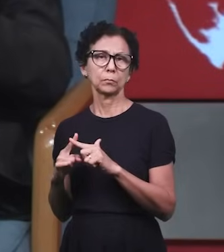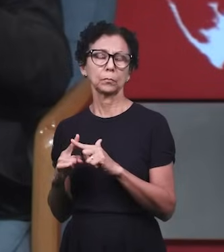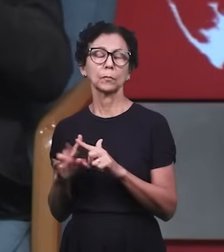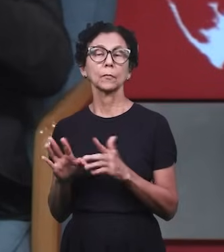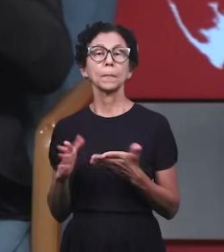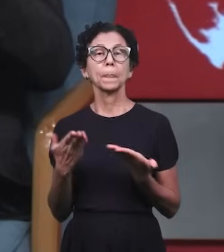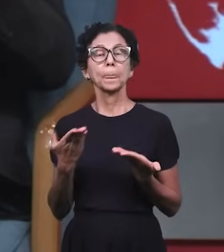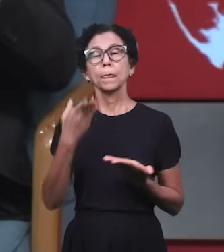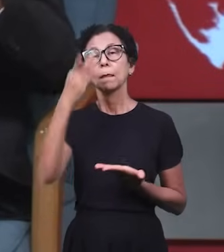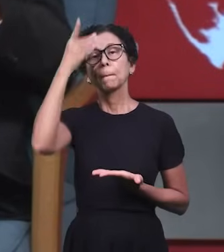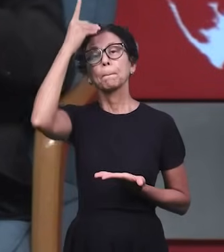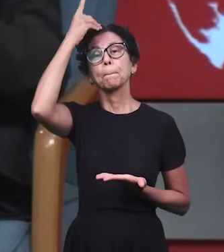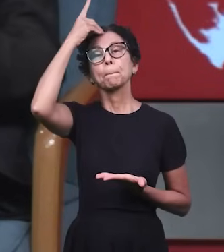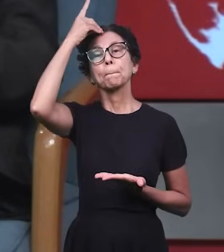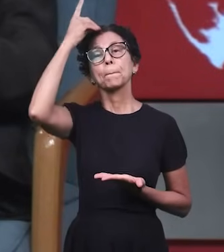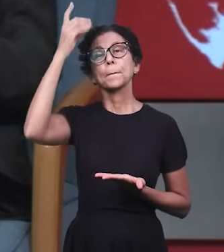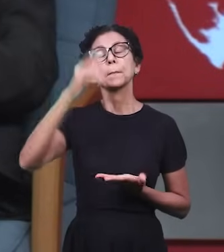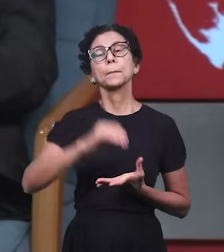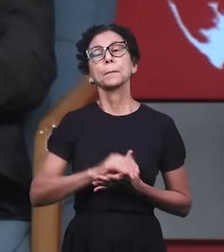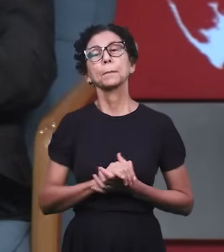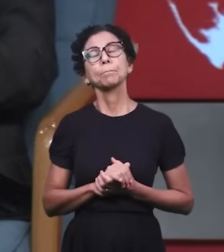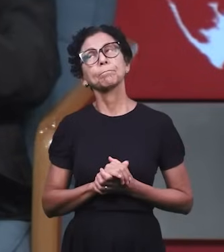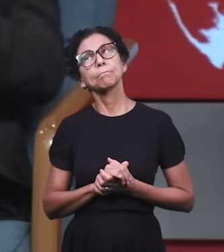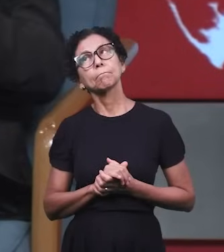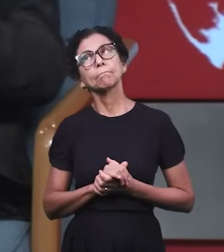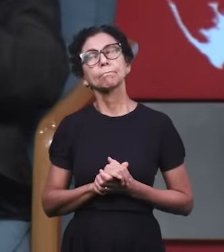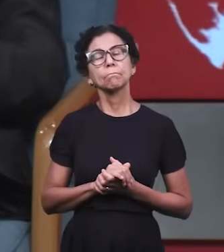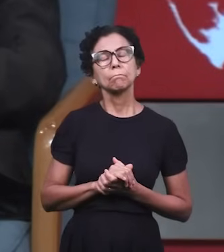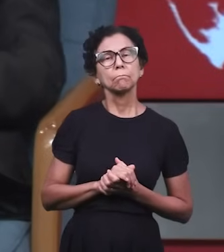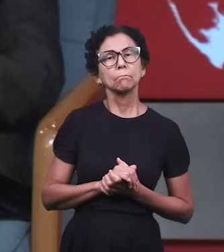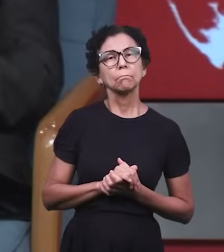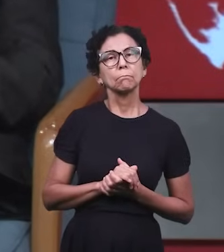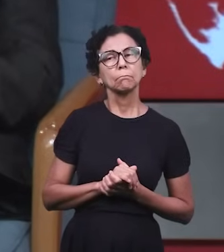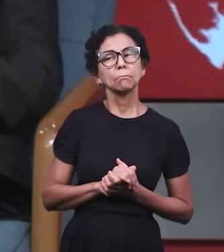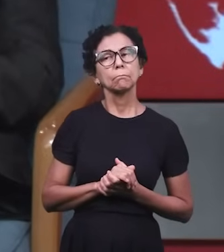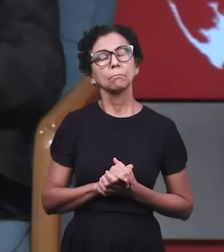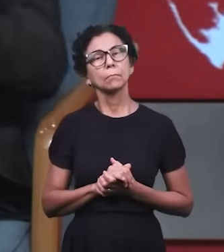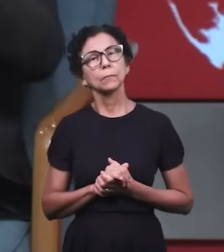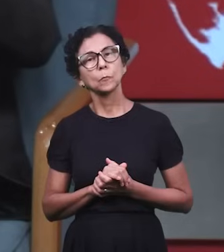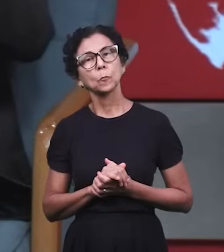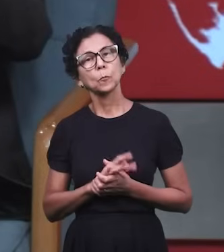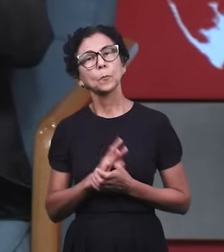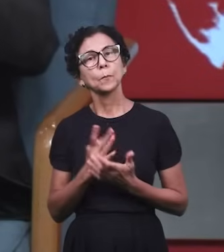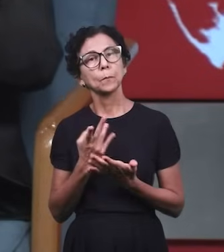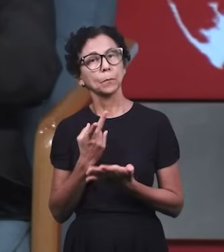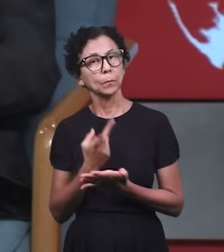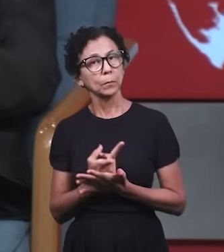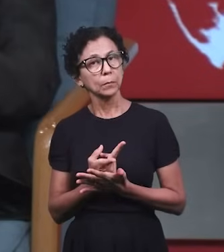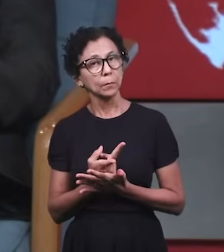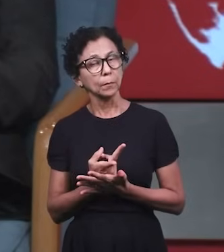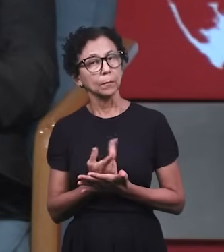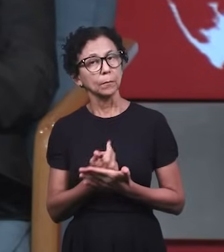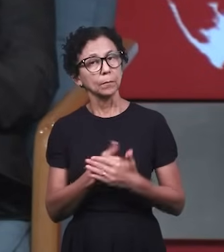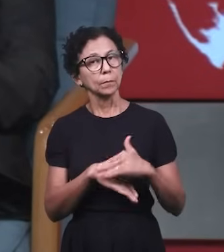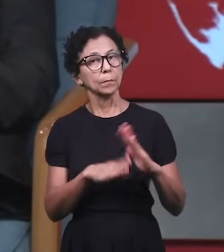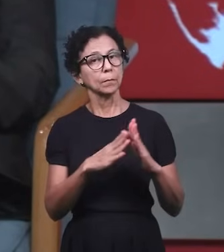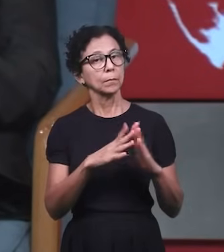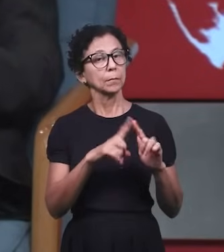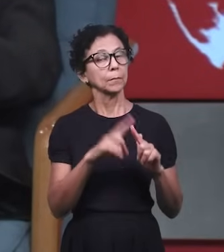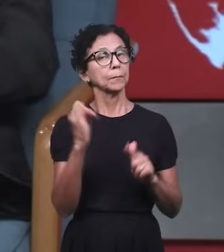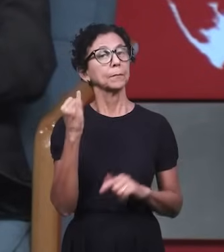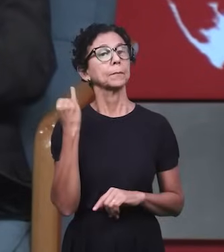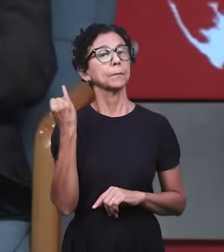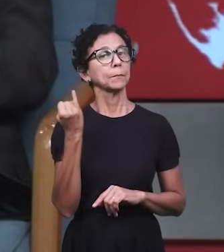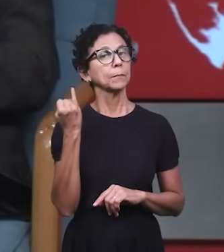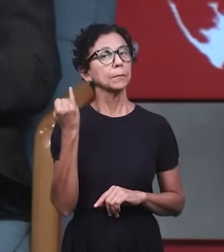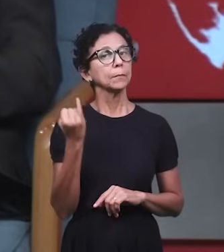os dons, eles acontecem, mas eles se completam. E isso na igreja é muito importante.